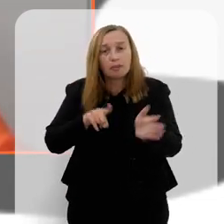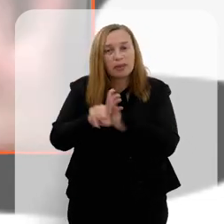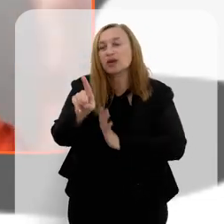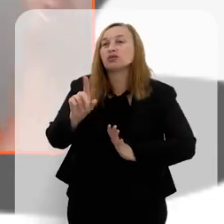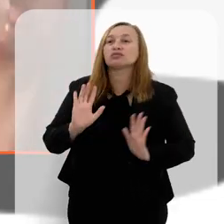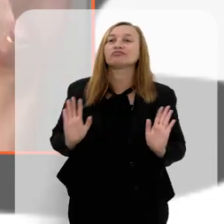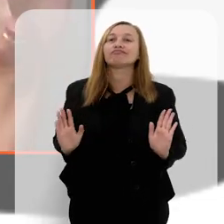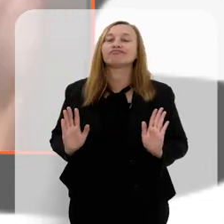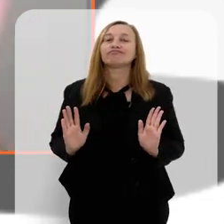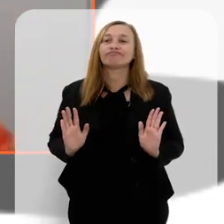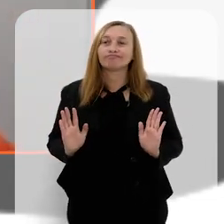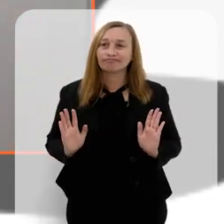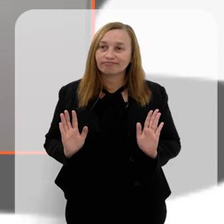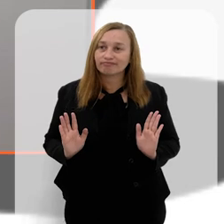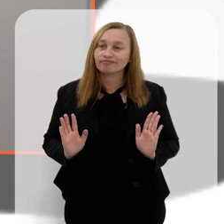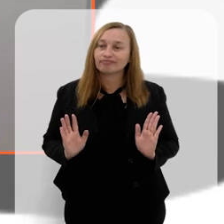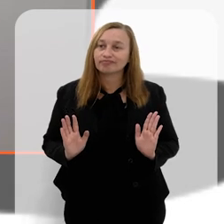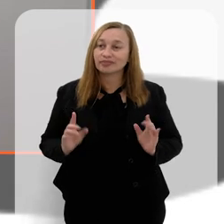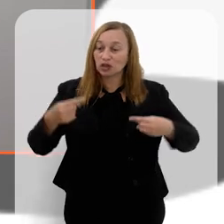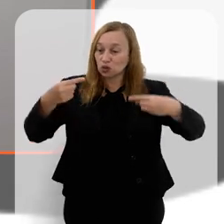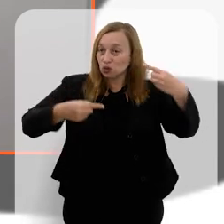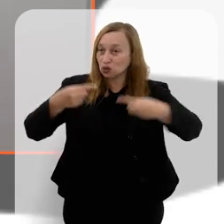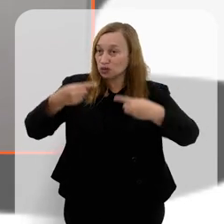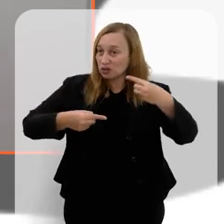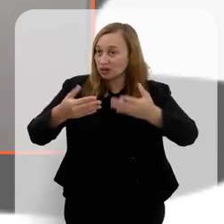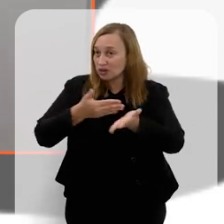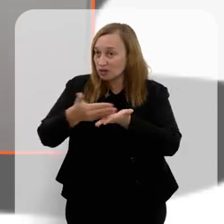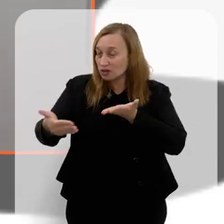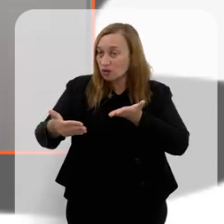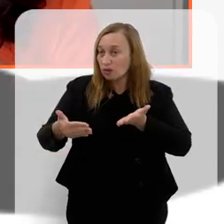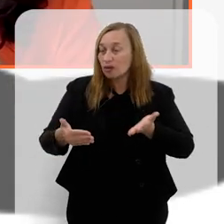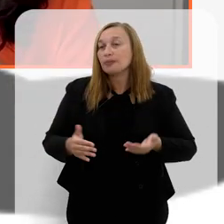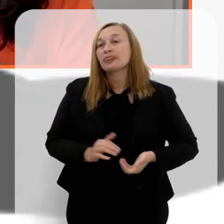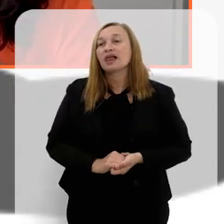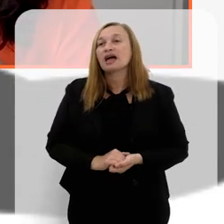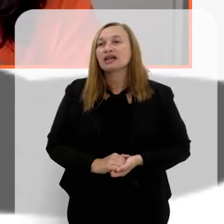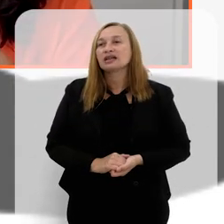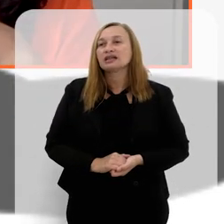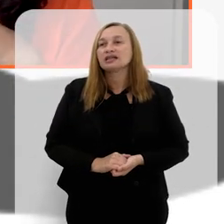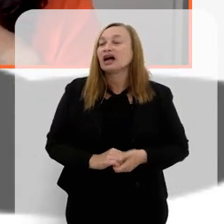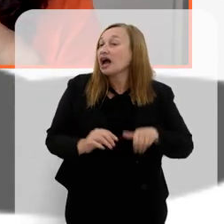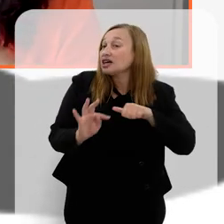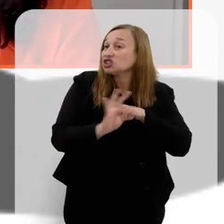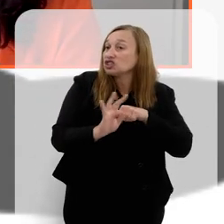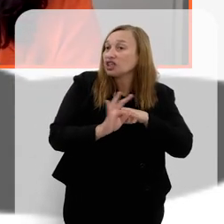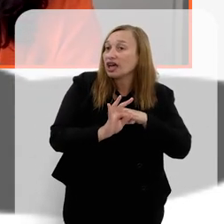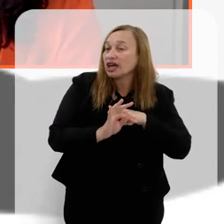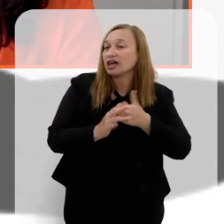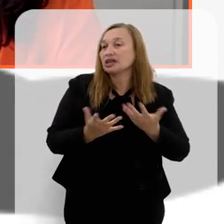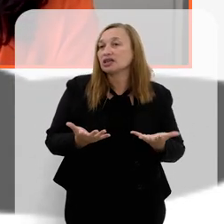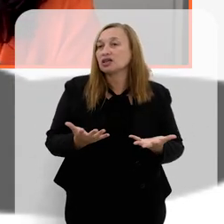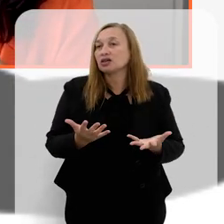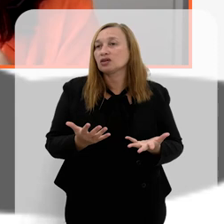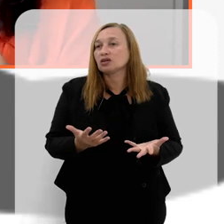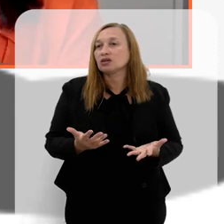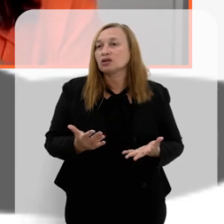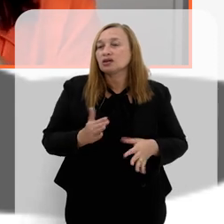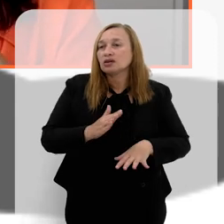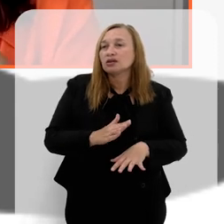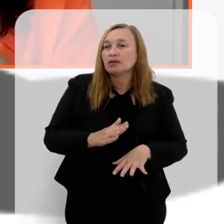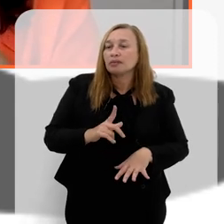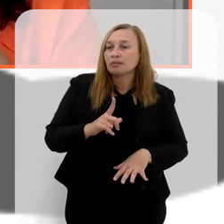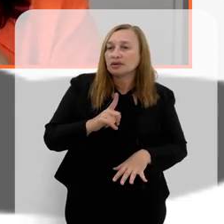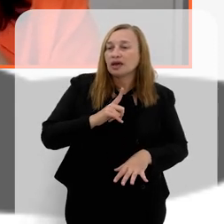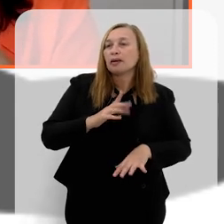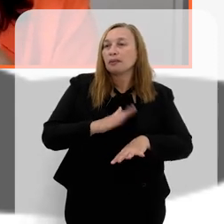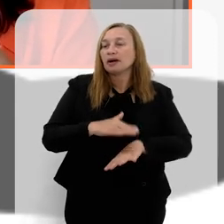Pronto. Está lançado o debate, né? Então, assim, As técnicas, então, assim, o que a gente